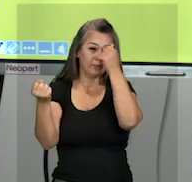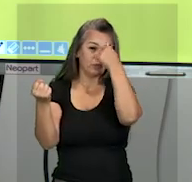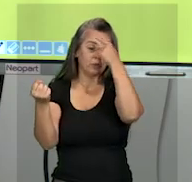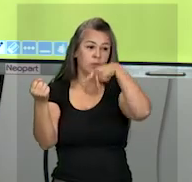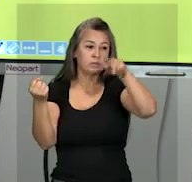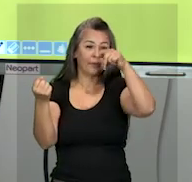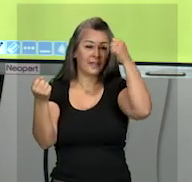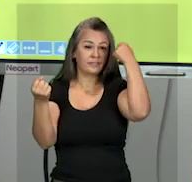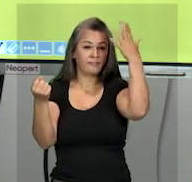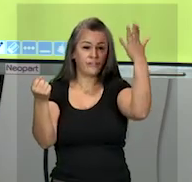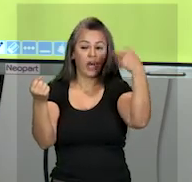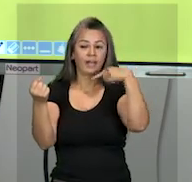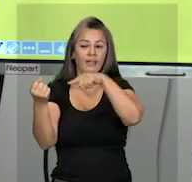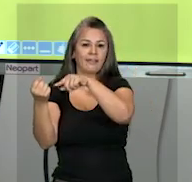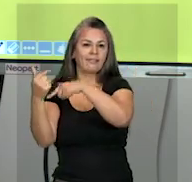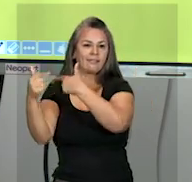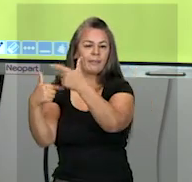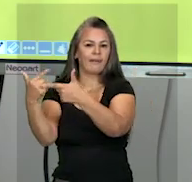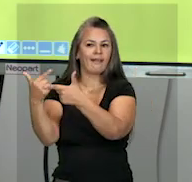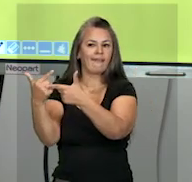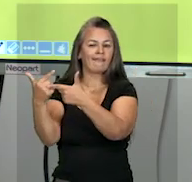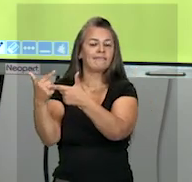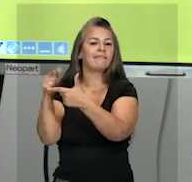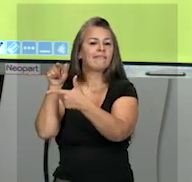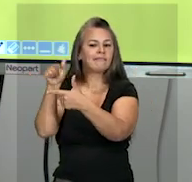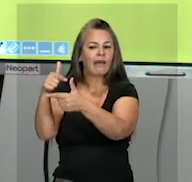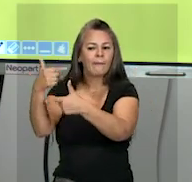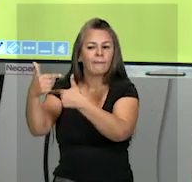isso eles estão com uma população extremamente envelhecida,